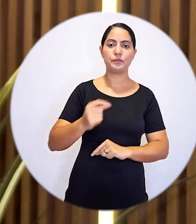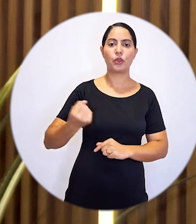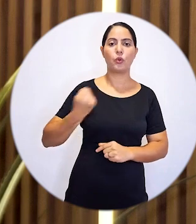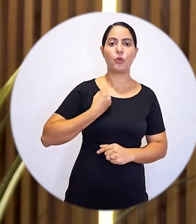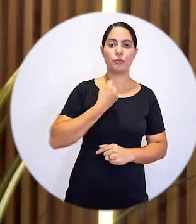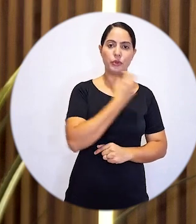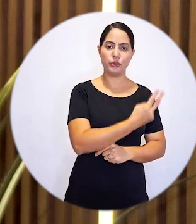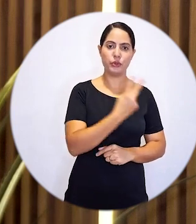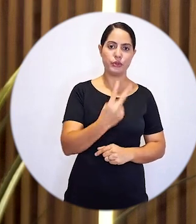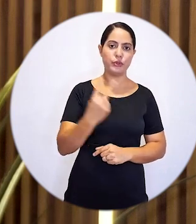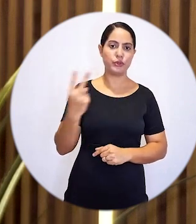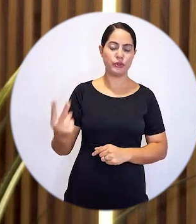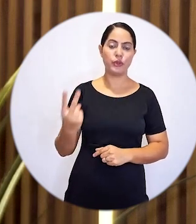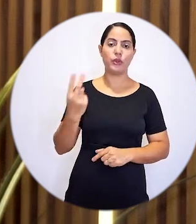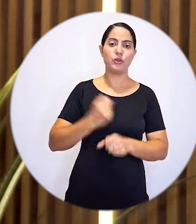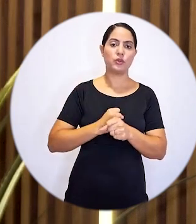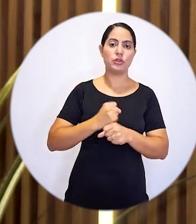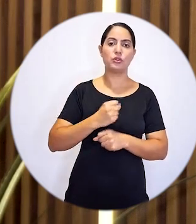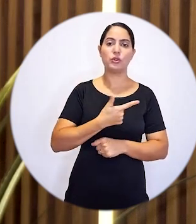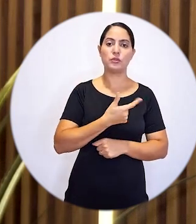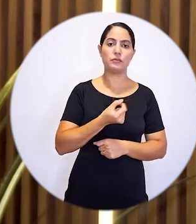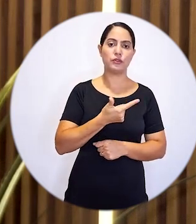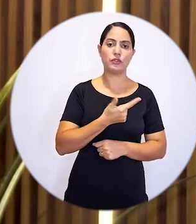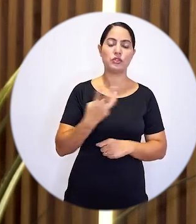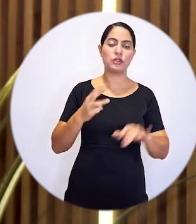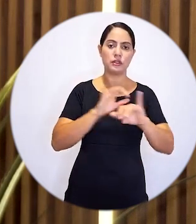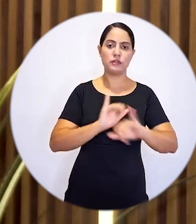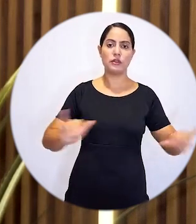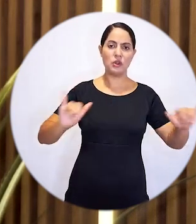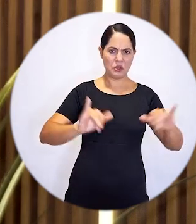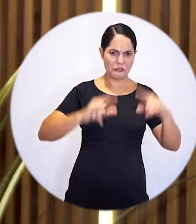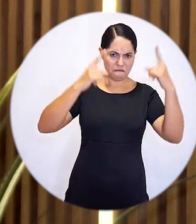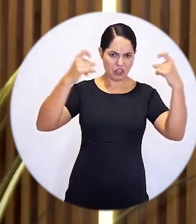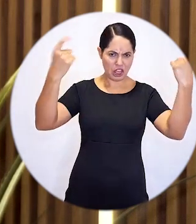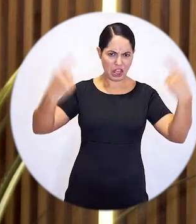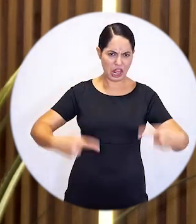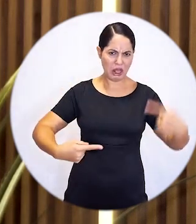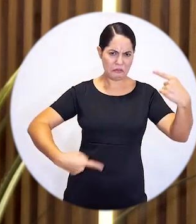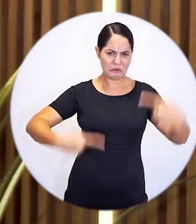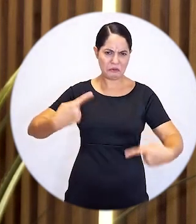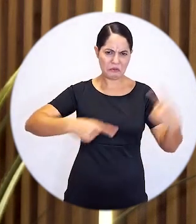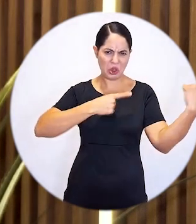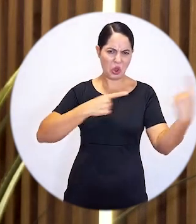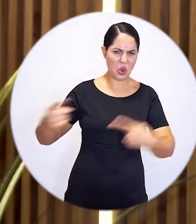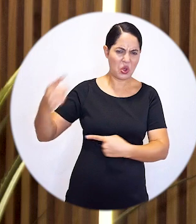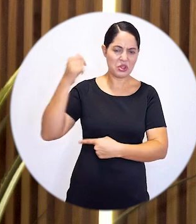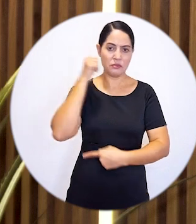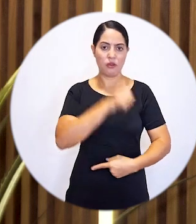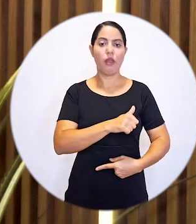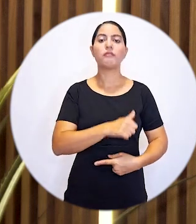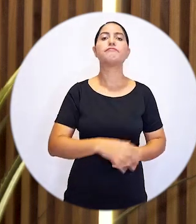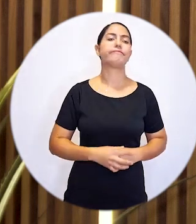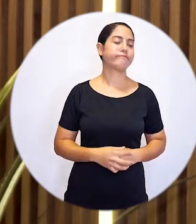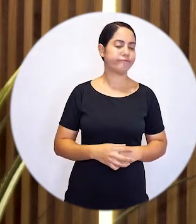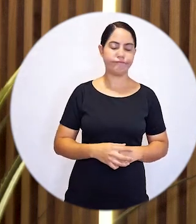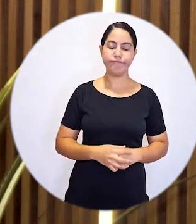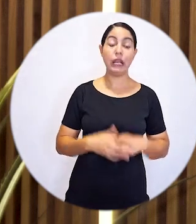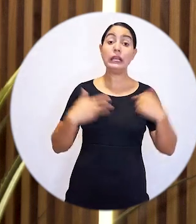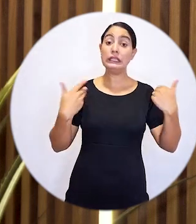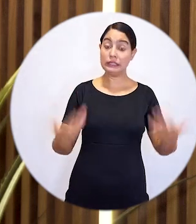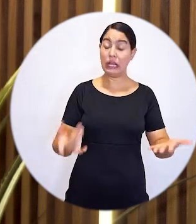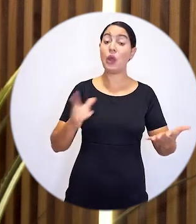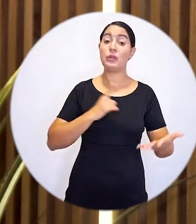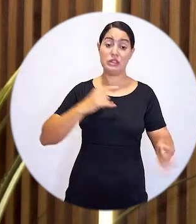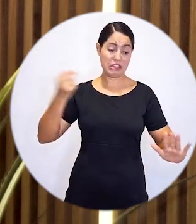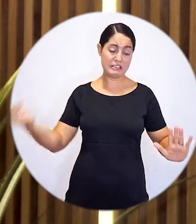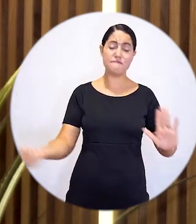foi o provimento 222 de 2023, que criou a violência política praticada contra as mulheres.